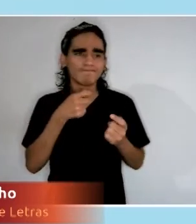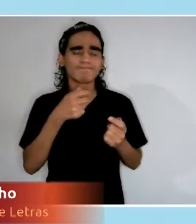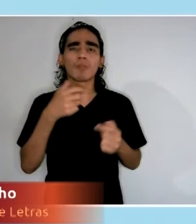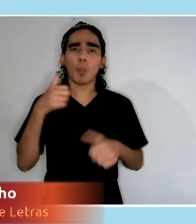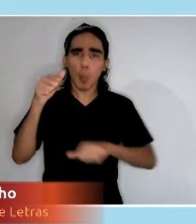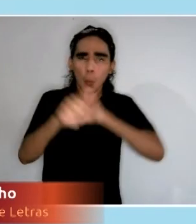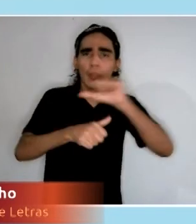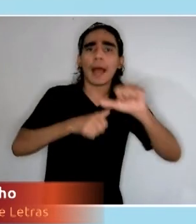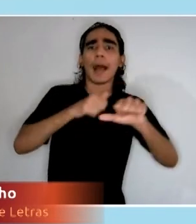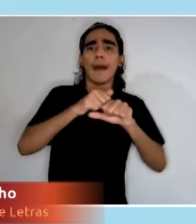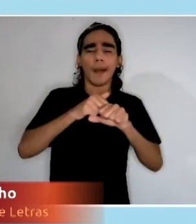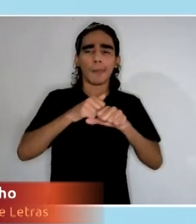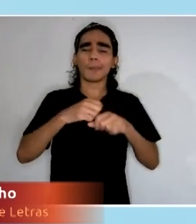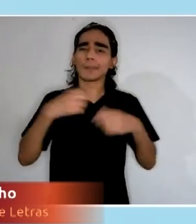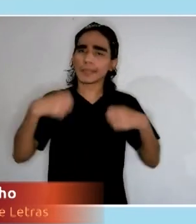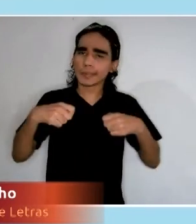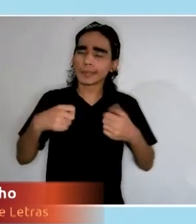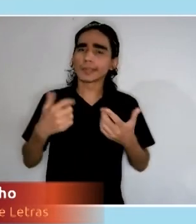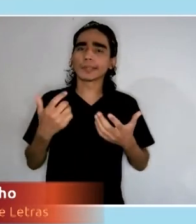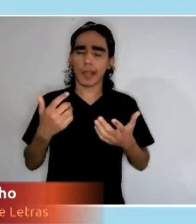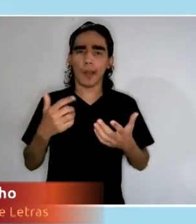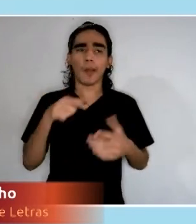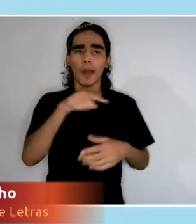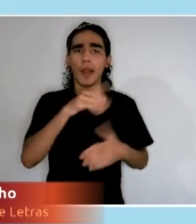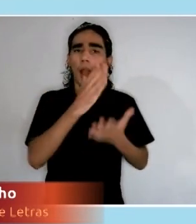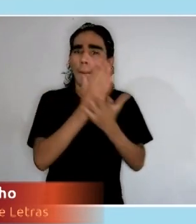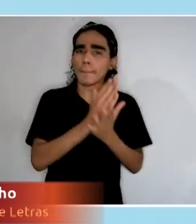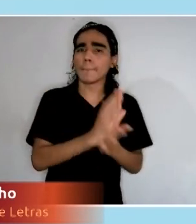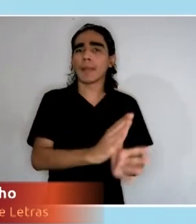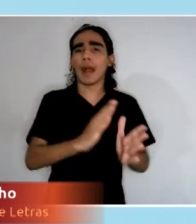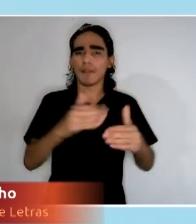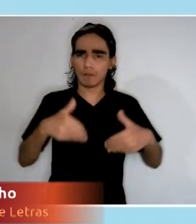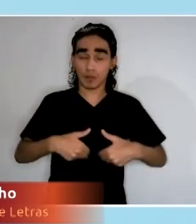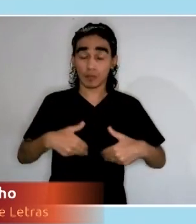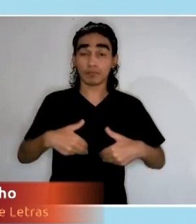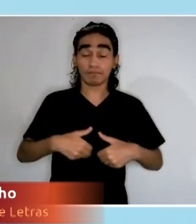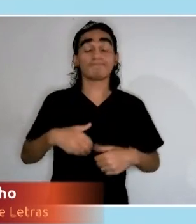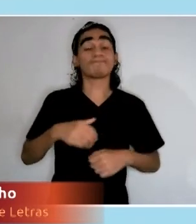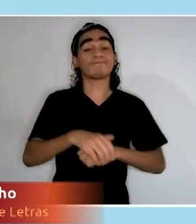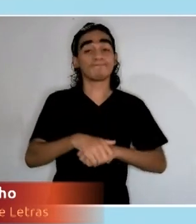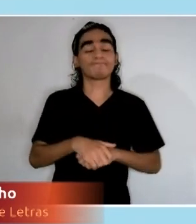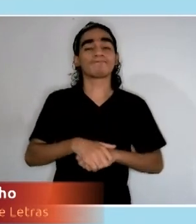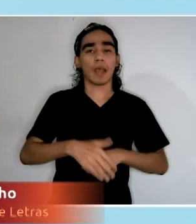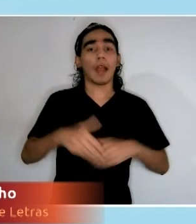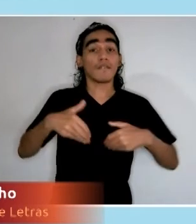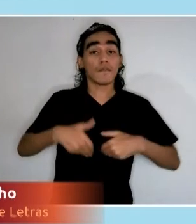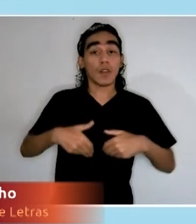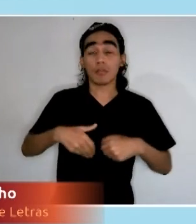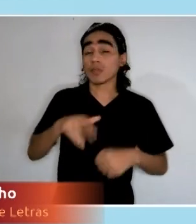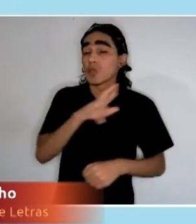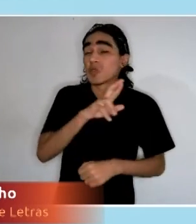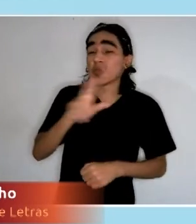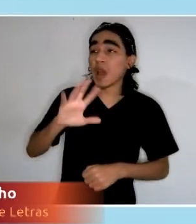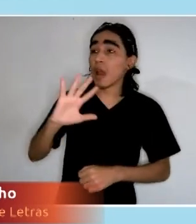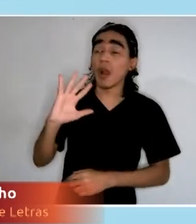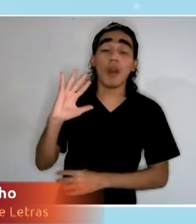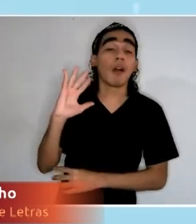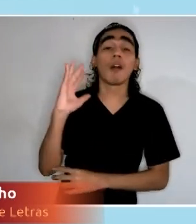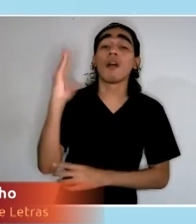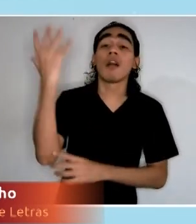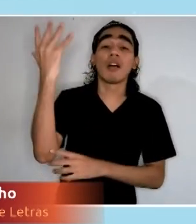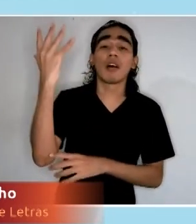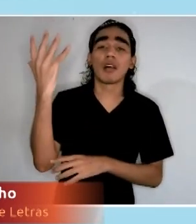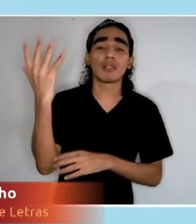a tomarem medidas para acabar com aquilo ali, porque todos nós sabemos que a fome, ela não é um evento que não